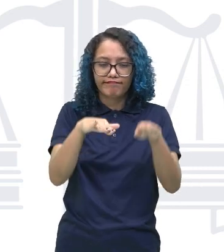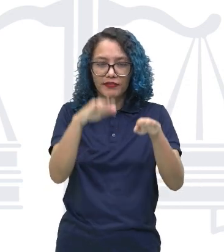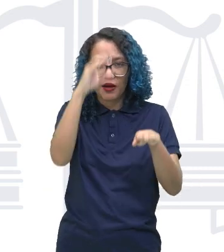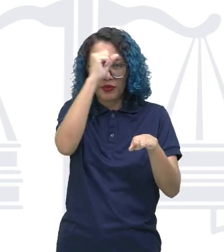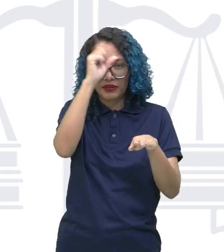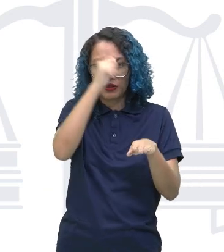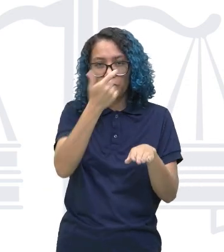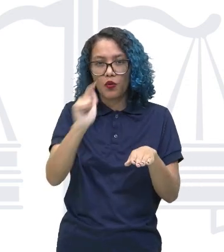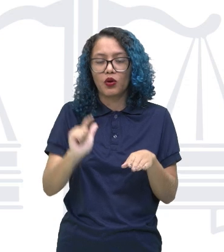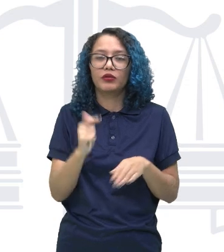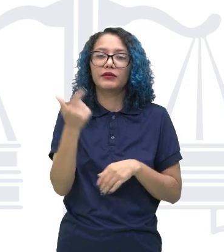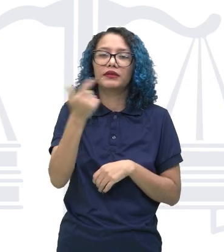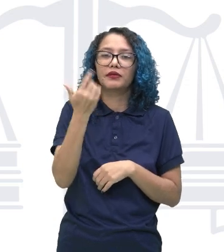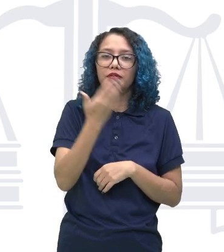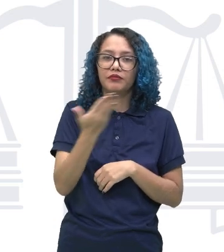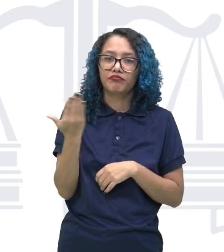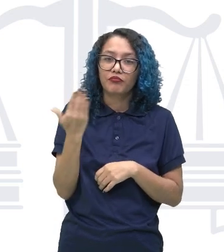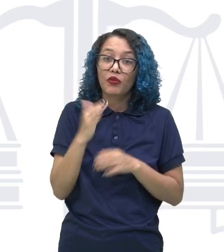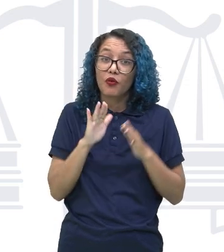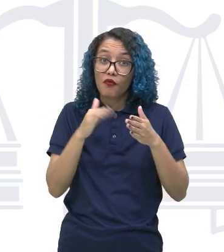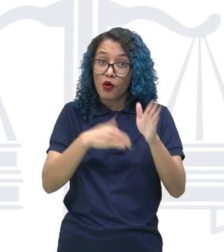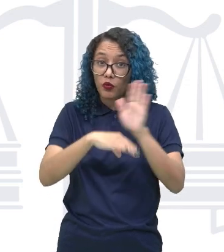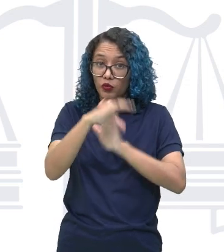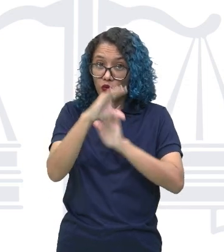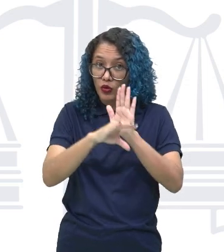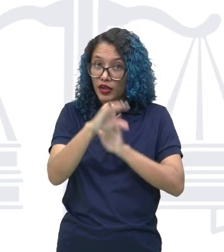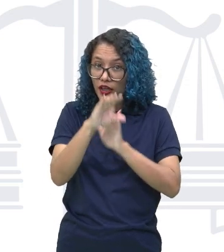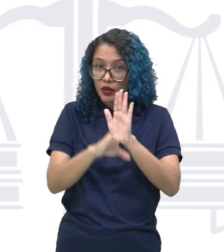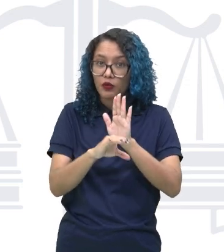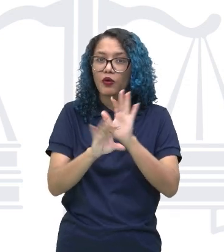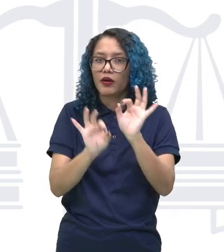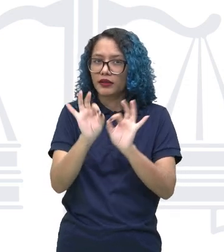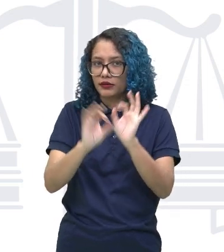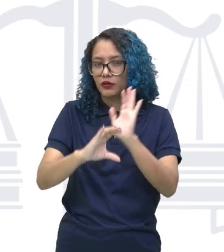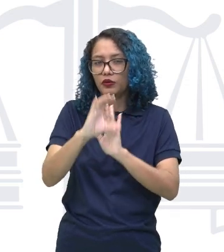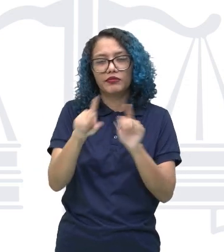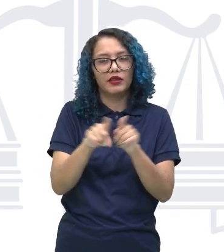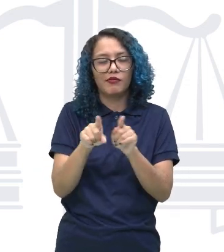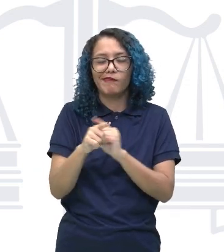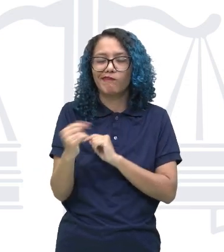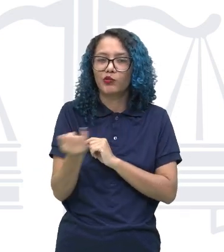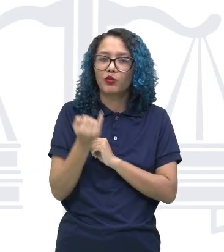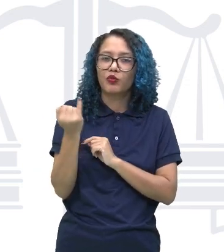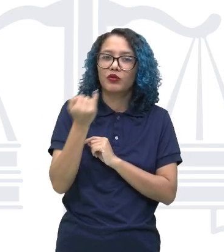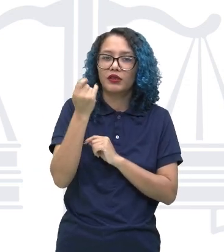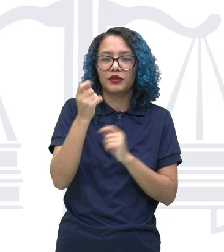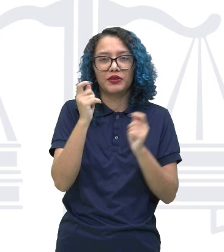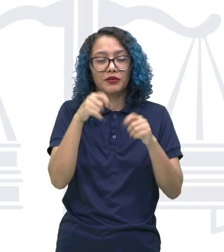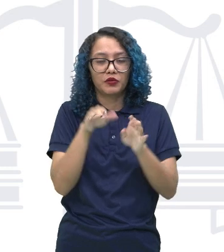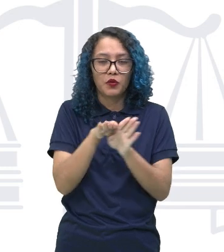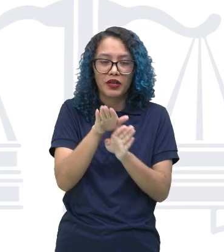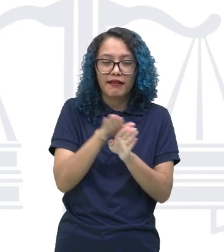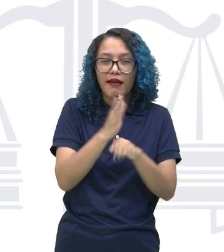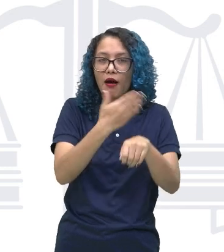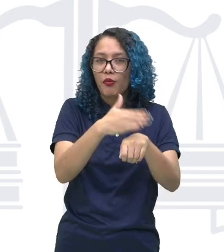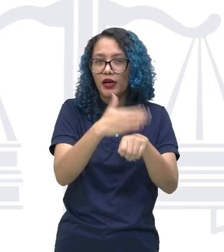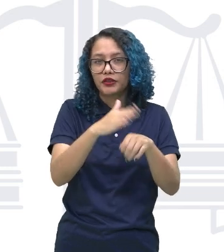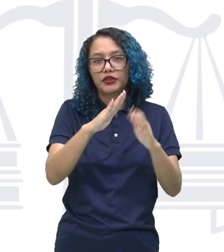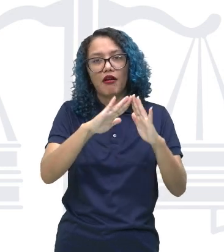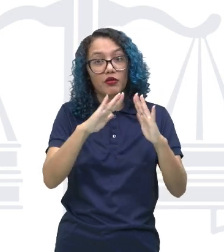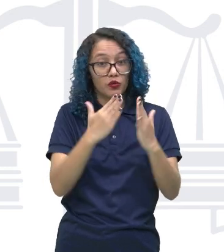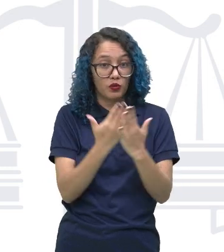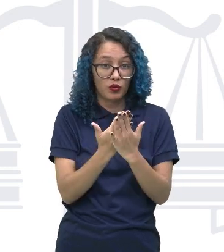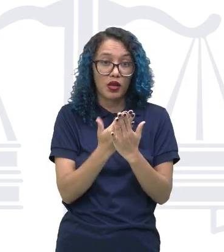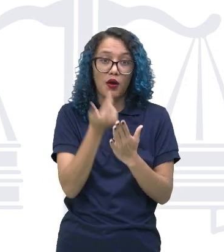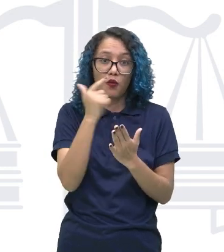a repriorização curricular como 2, o currículo ele é muito importante para nortear as nossas práticas escolares. Nós temos